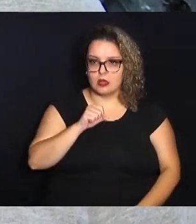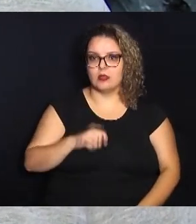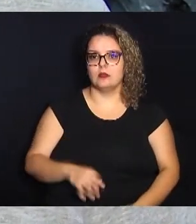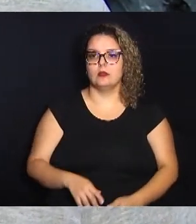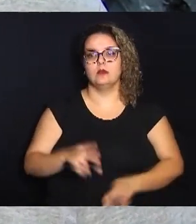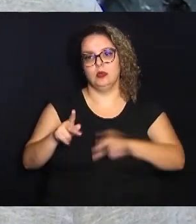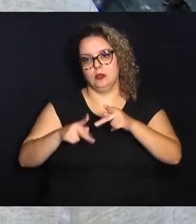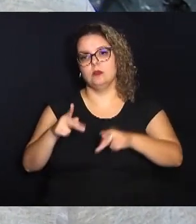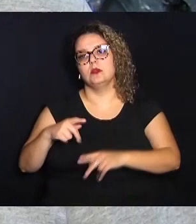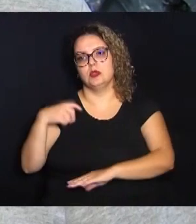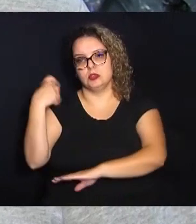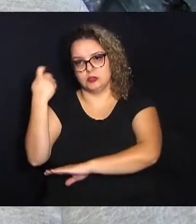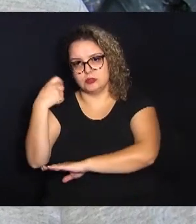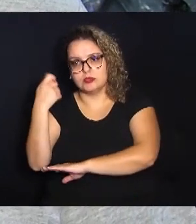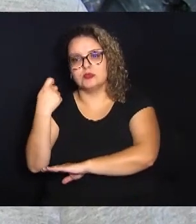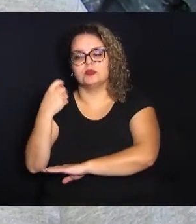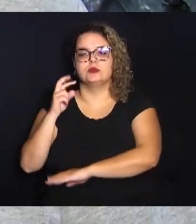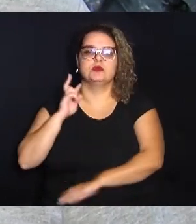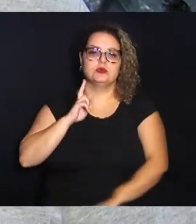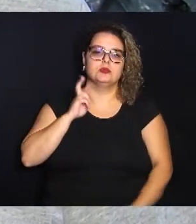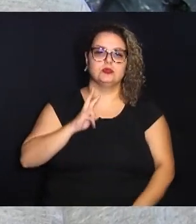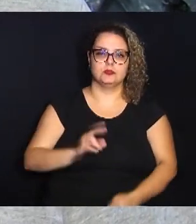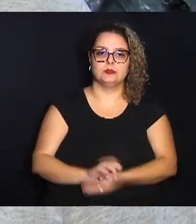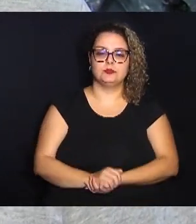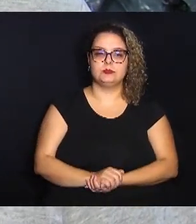pro povo do Rio Grande do Sul o povo Gaúcho